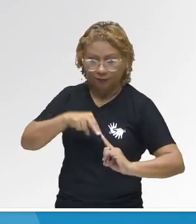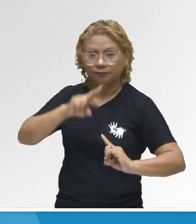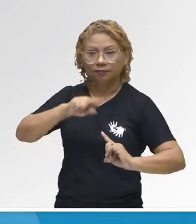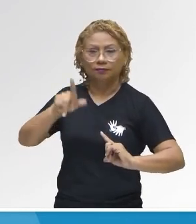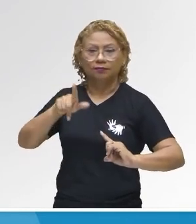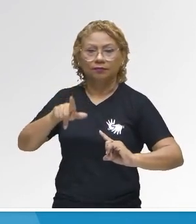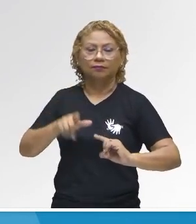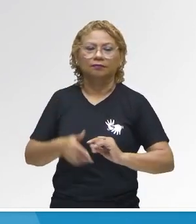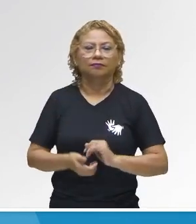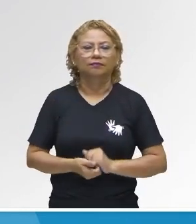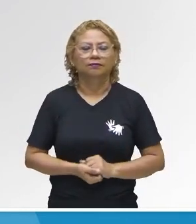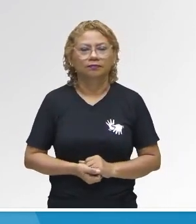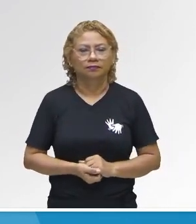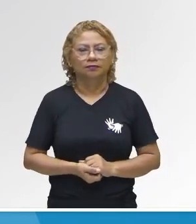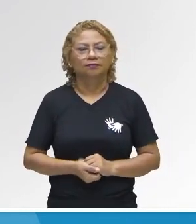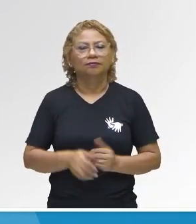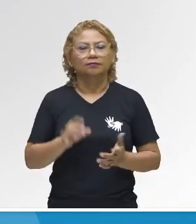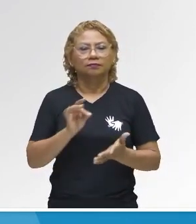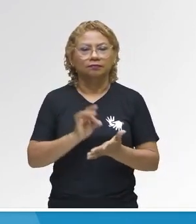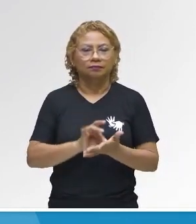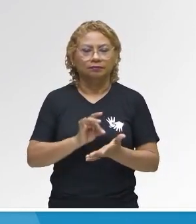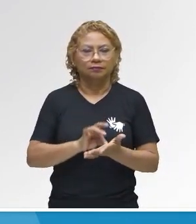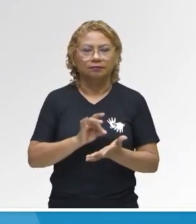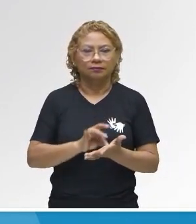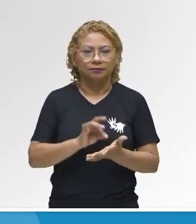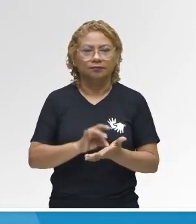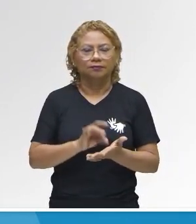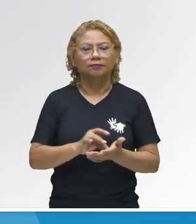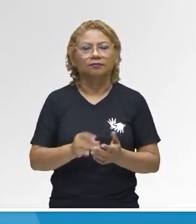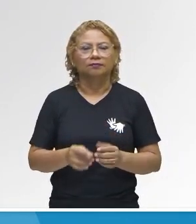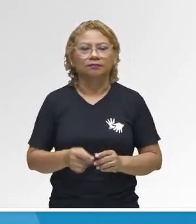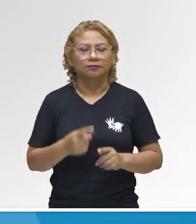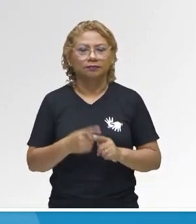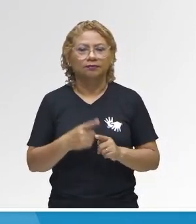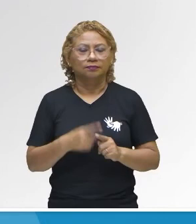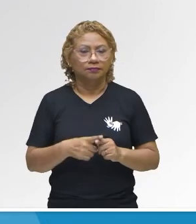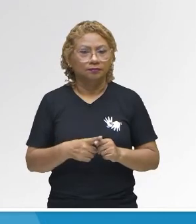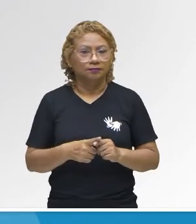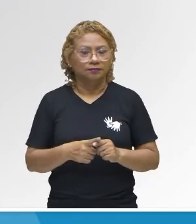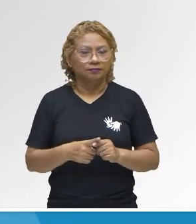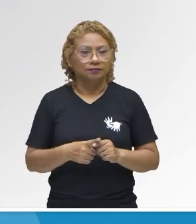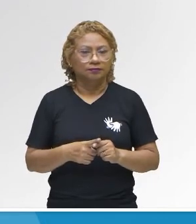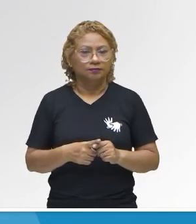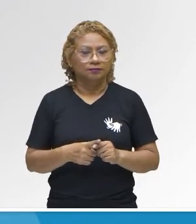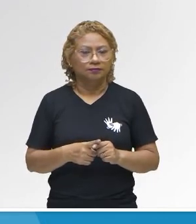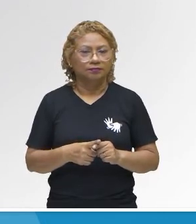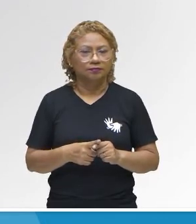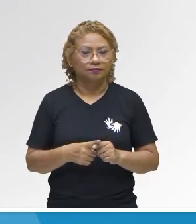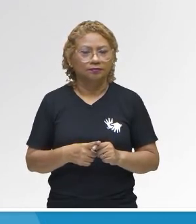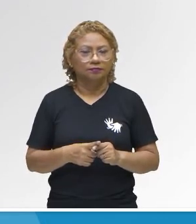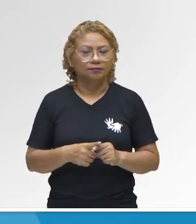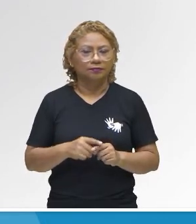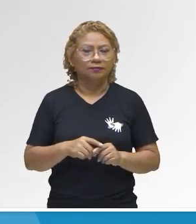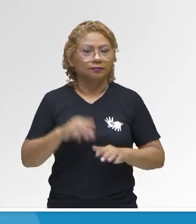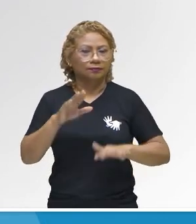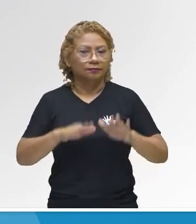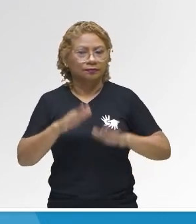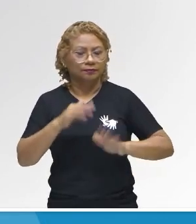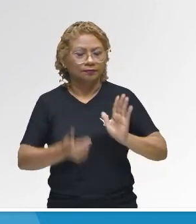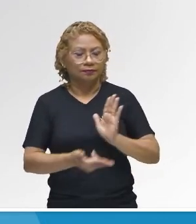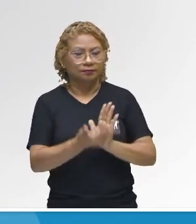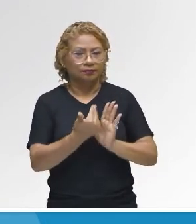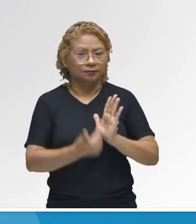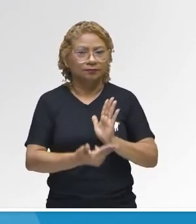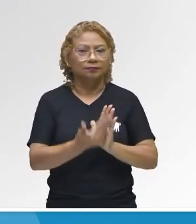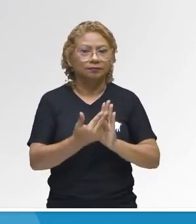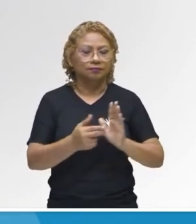a afirmação que ele fez é verdade. É verdade porque nem sempre eu vou ter um triângulo. Vejam, eu tenho dois triângulos, né? Só